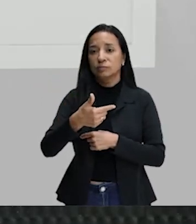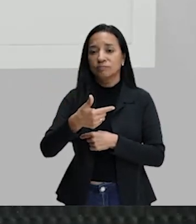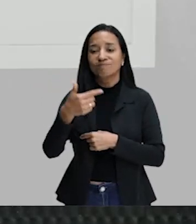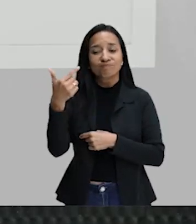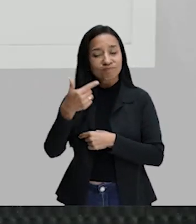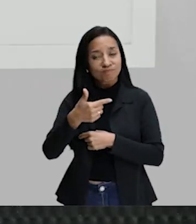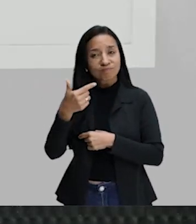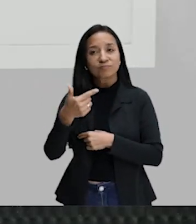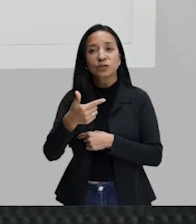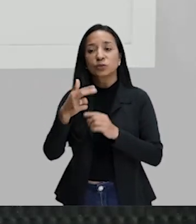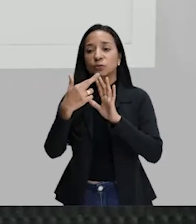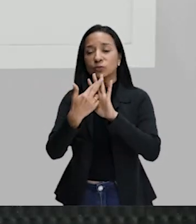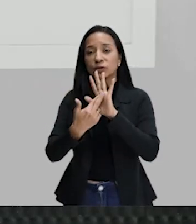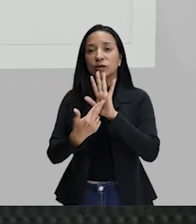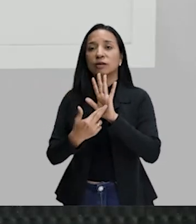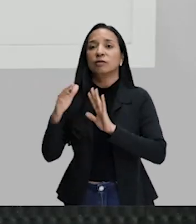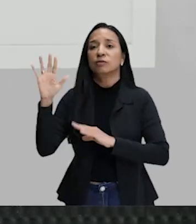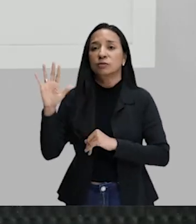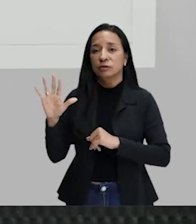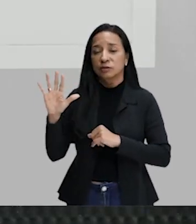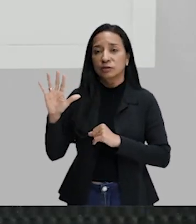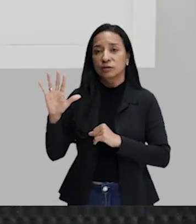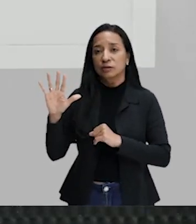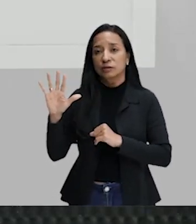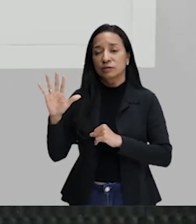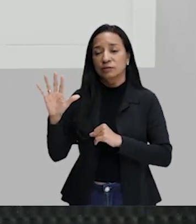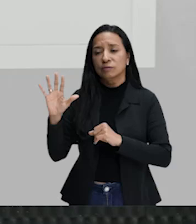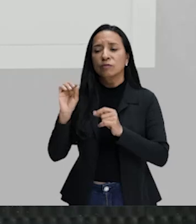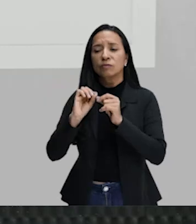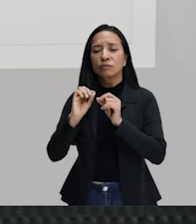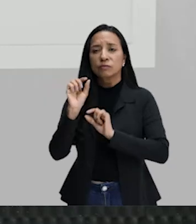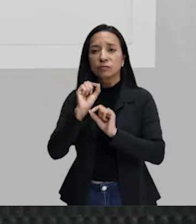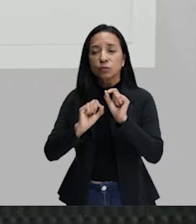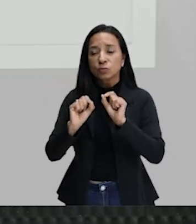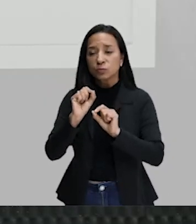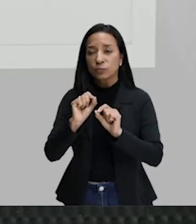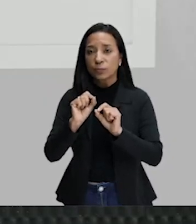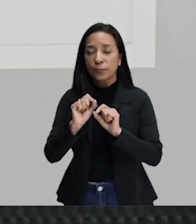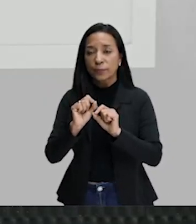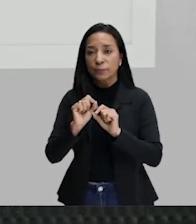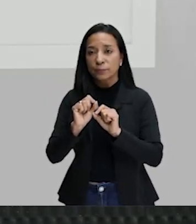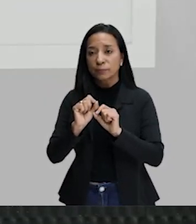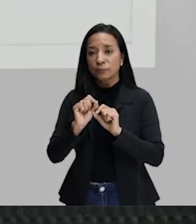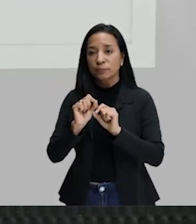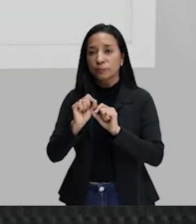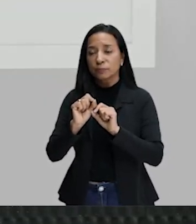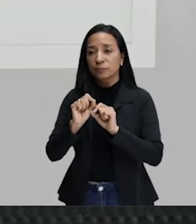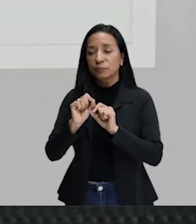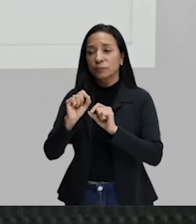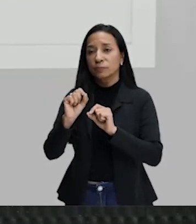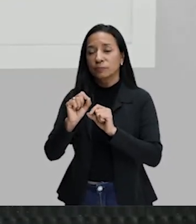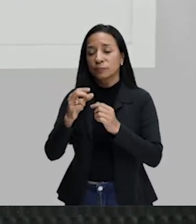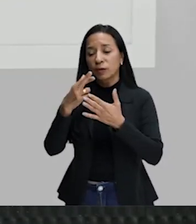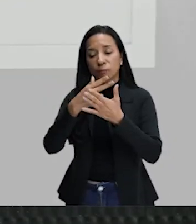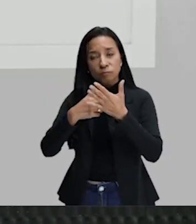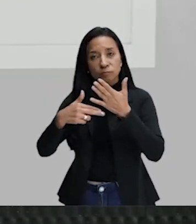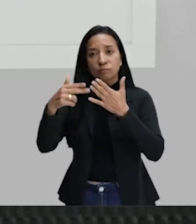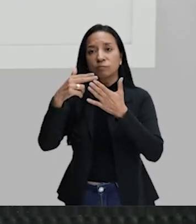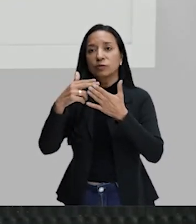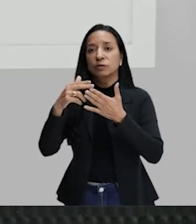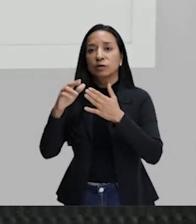Então na regra da mão direita número 2, nós vamos fazer o seguinte, ó. Vou desenhar aqui, palma na mão,